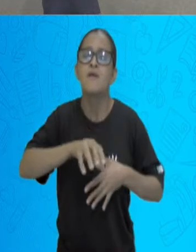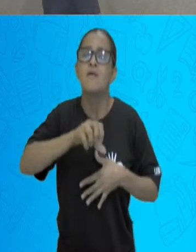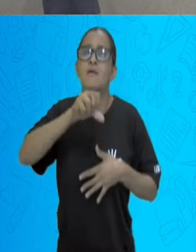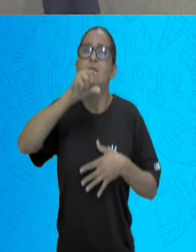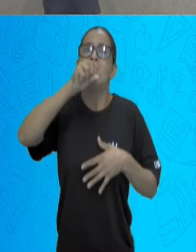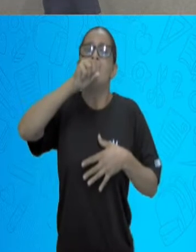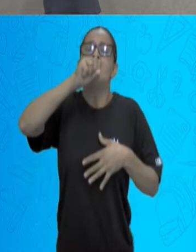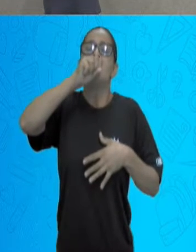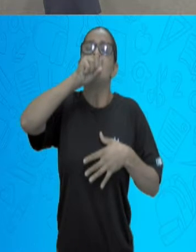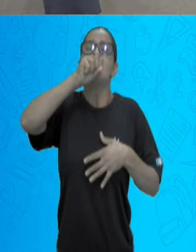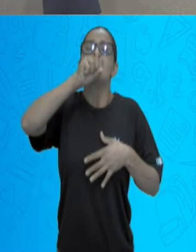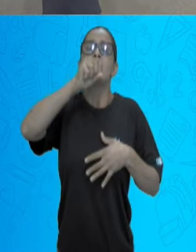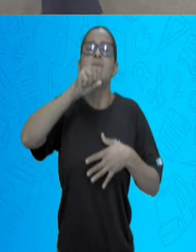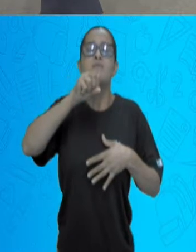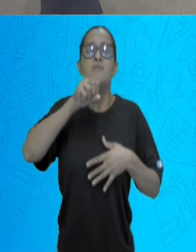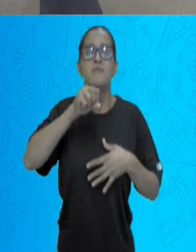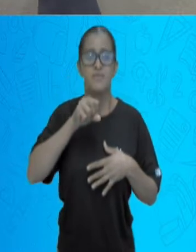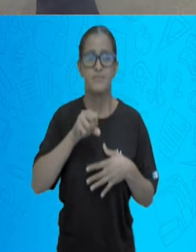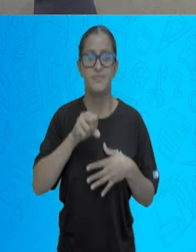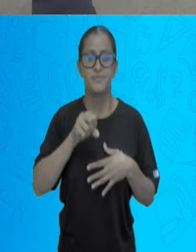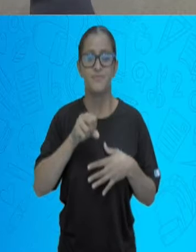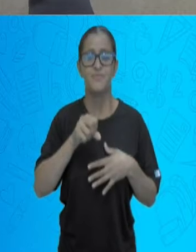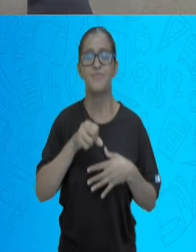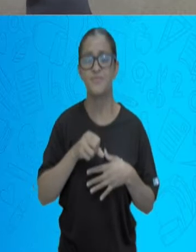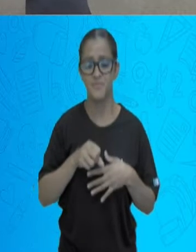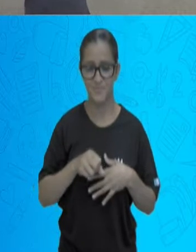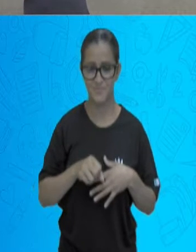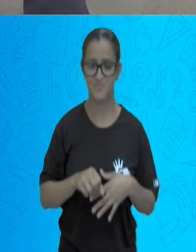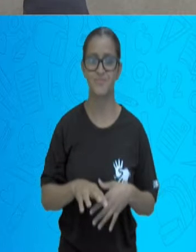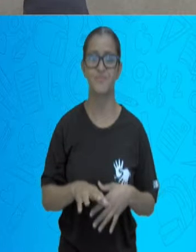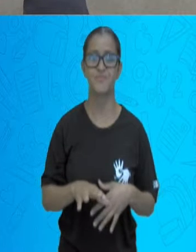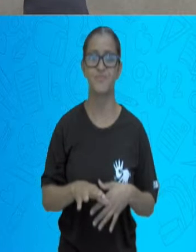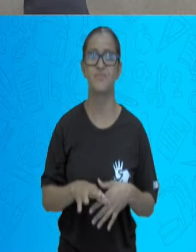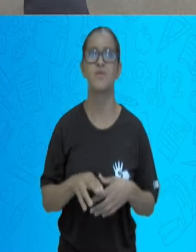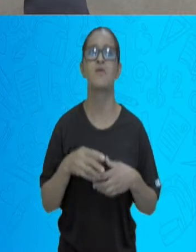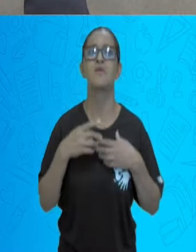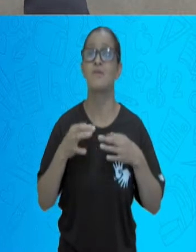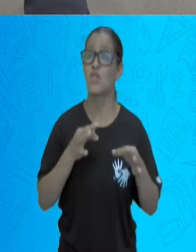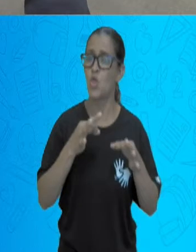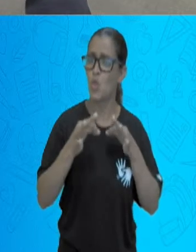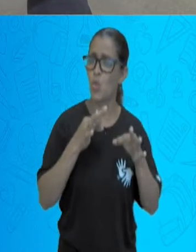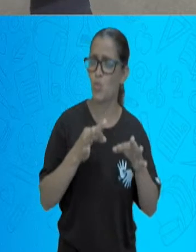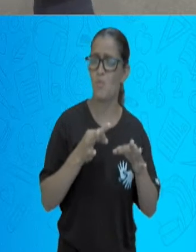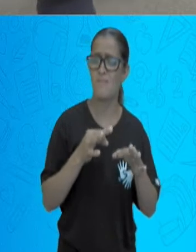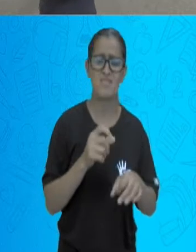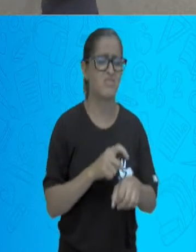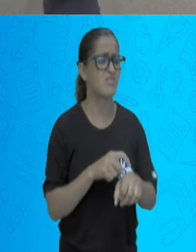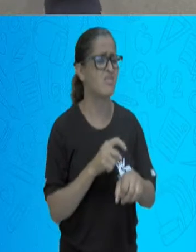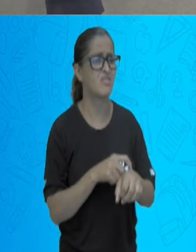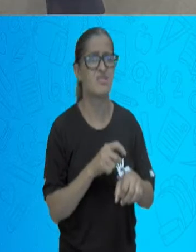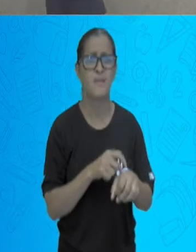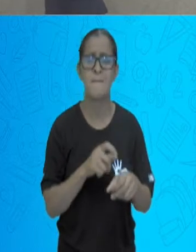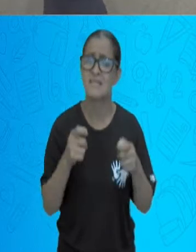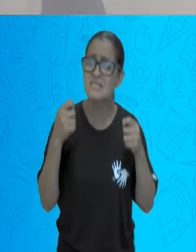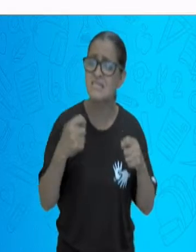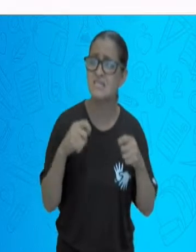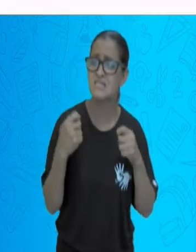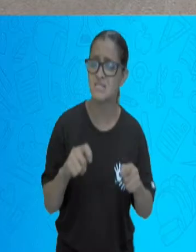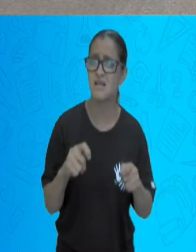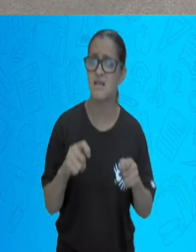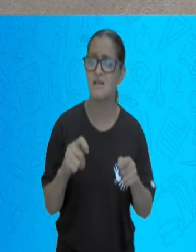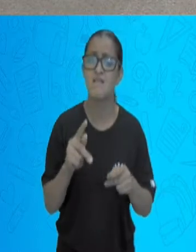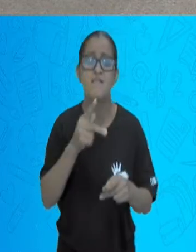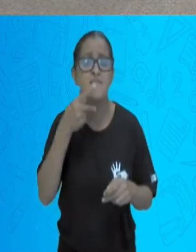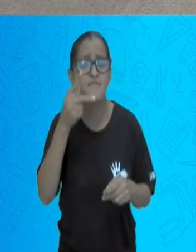passar, e quando há uma fonação, uma organização da minha fala, elas vão estar organizadas